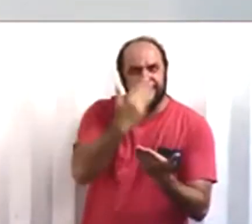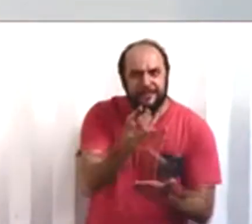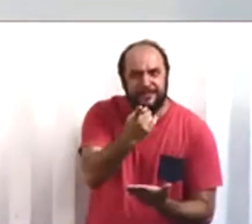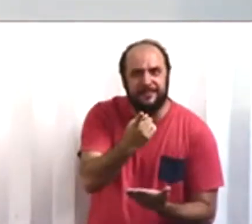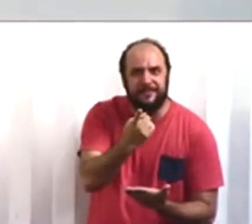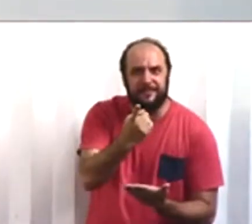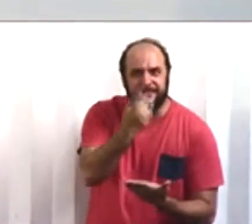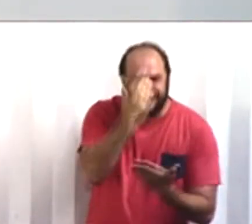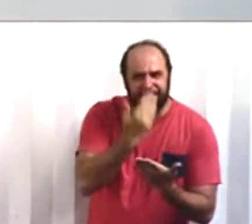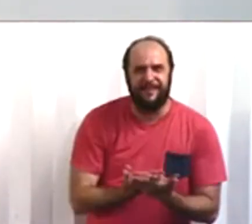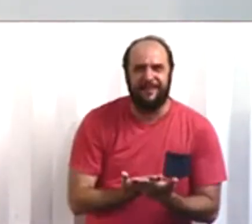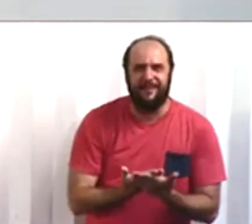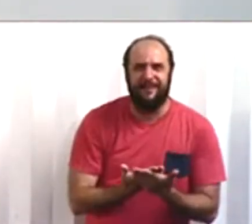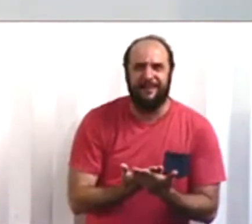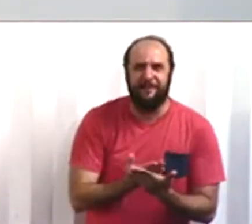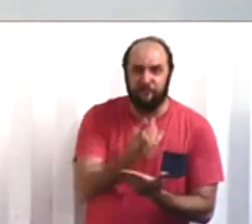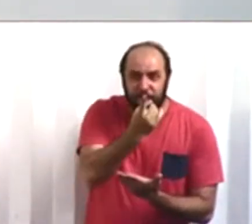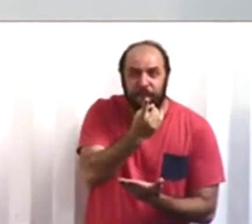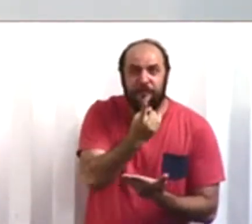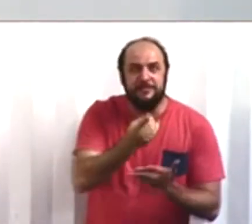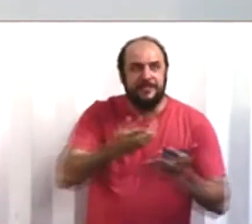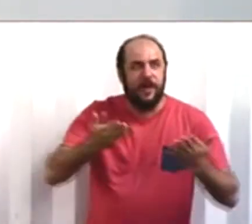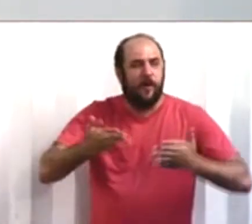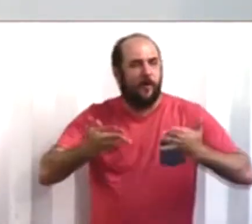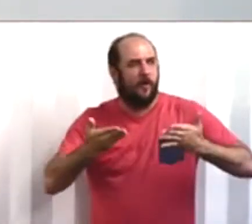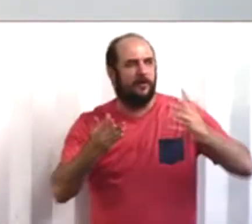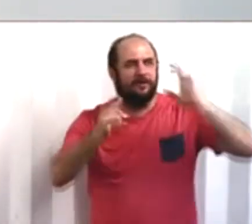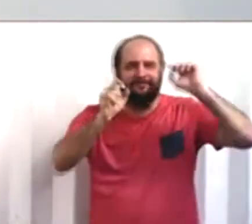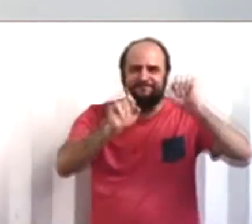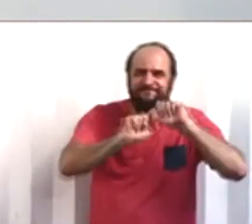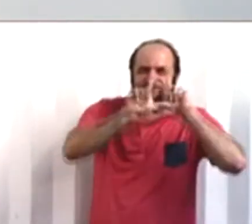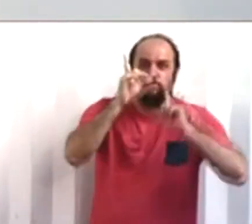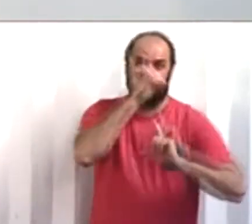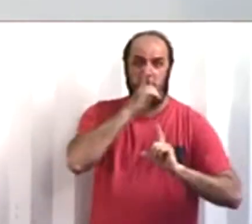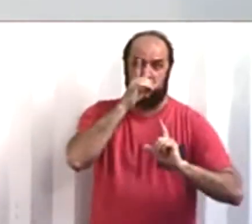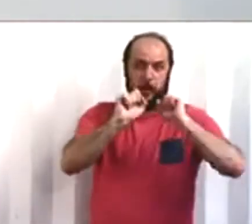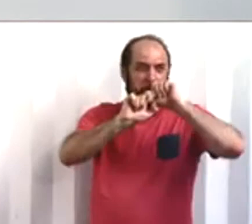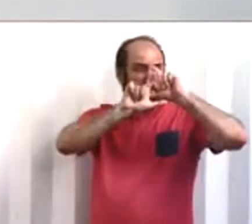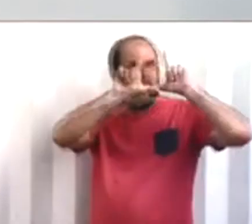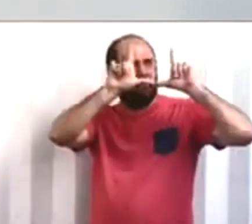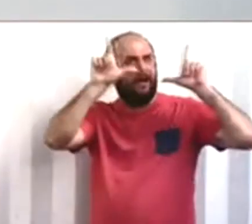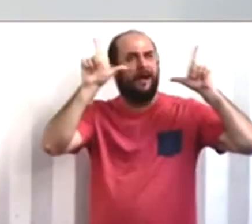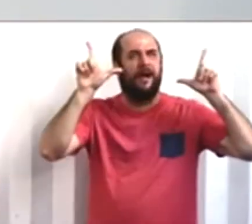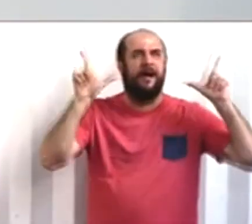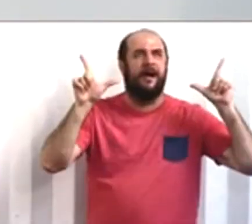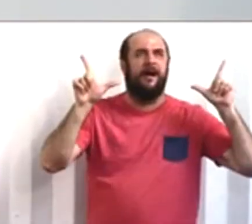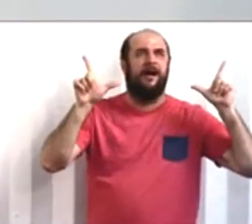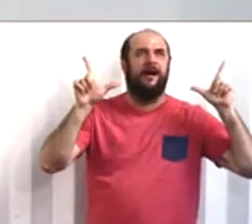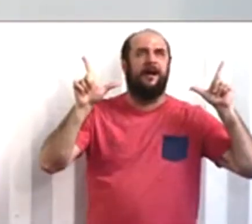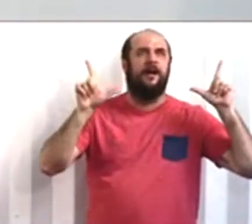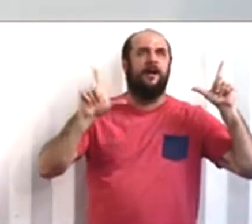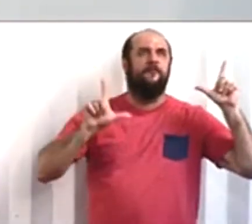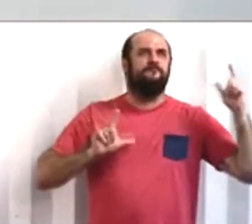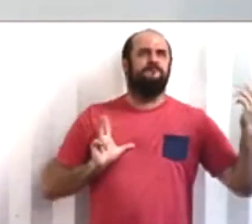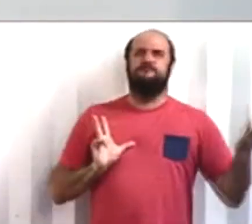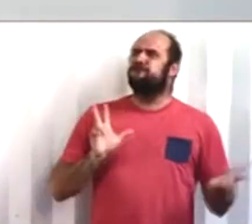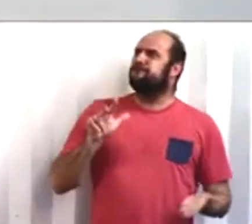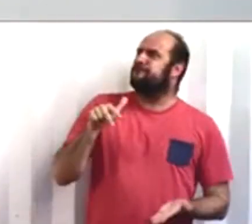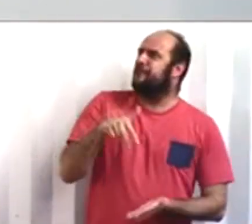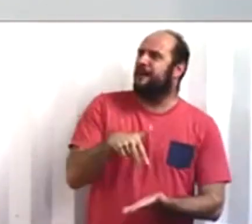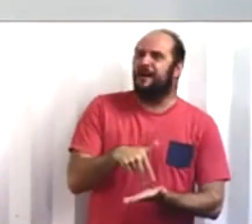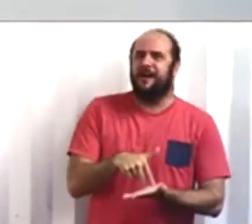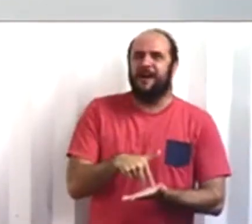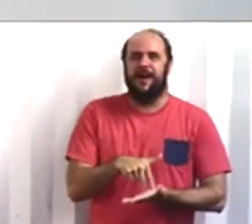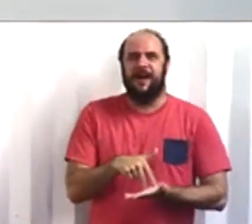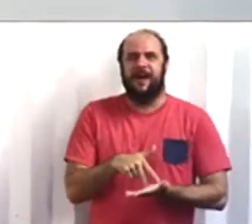que você pode ter amanhecido nesse dia, nesse domingo, para simplesmente, não